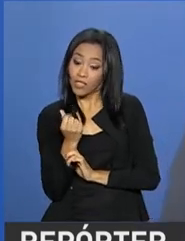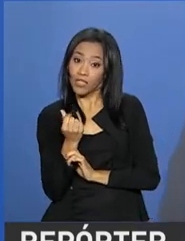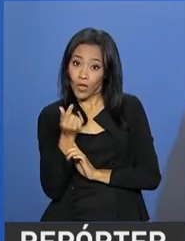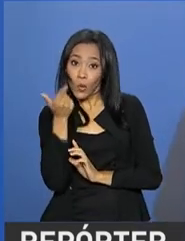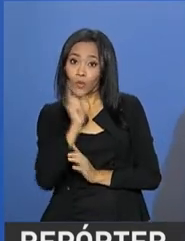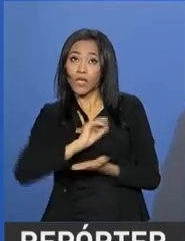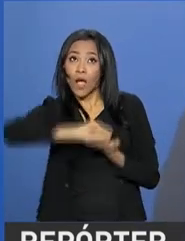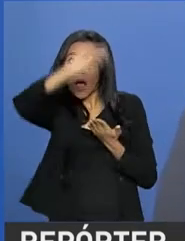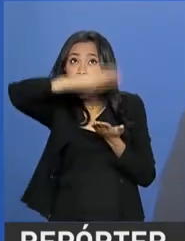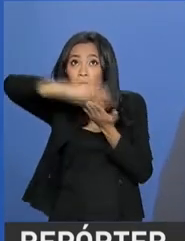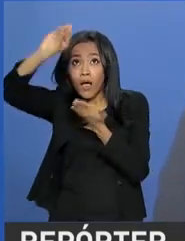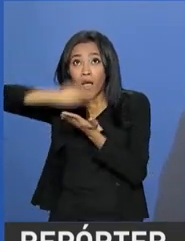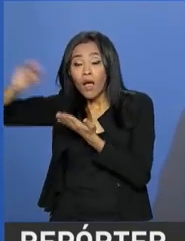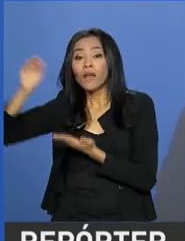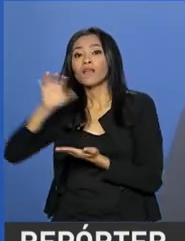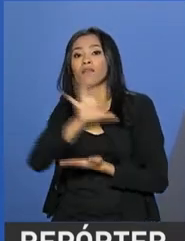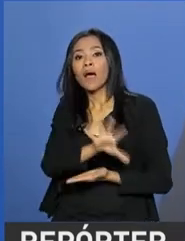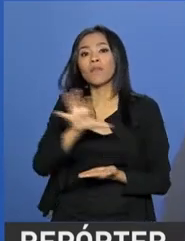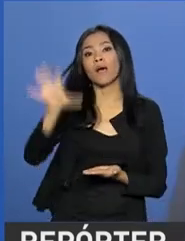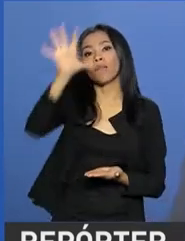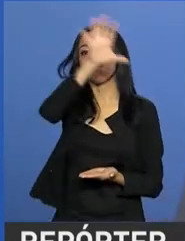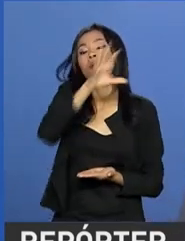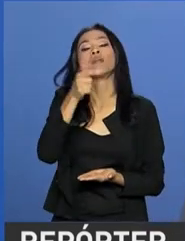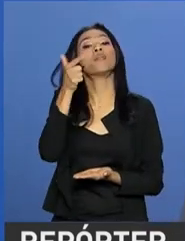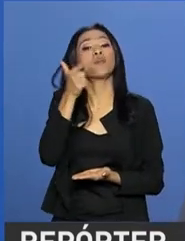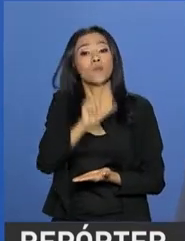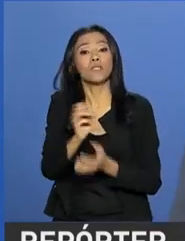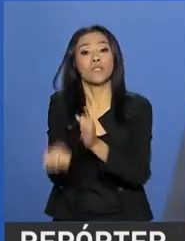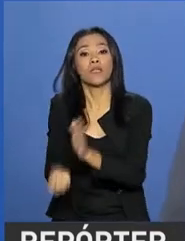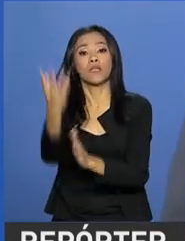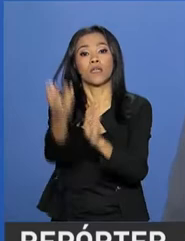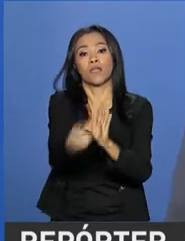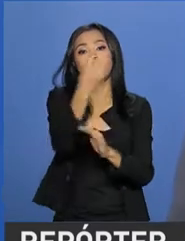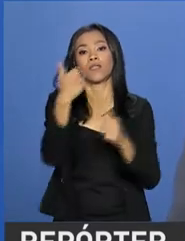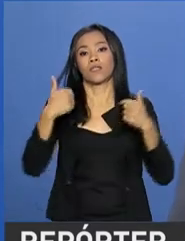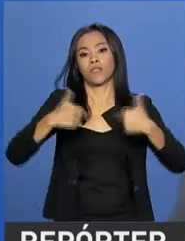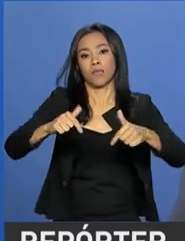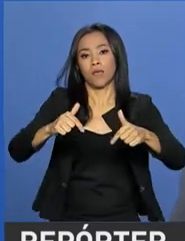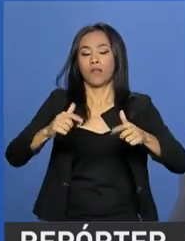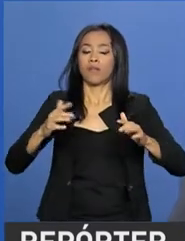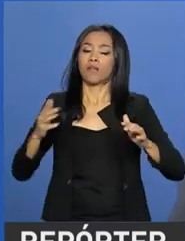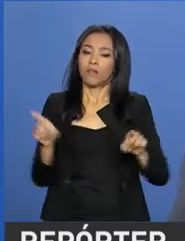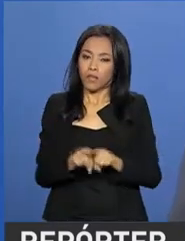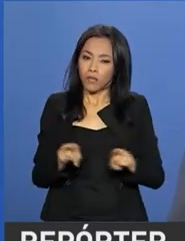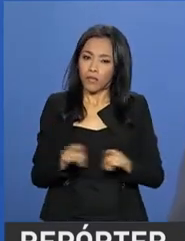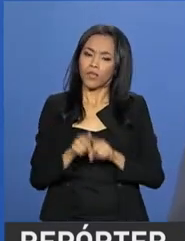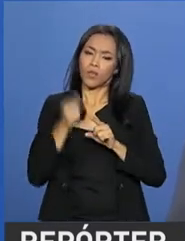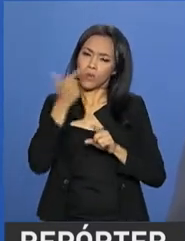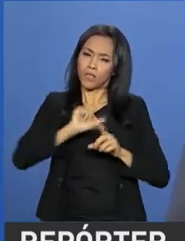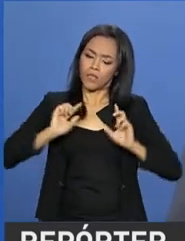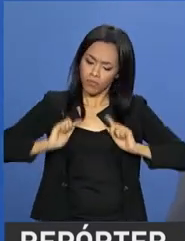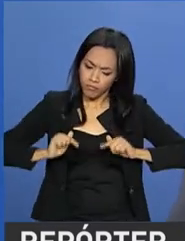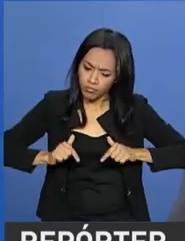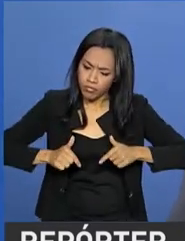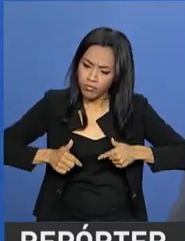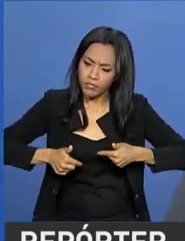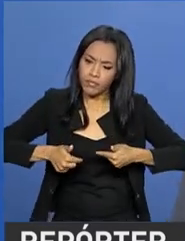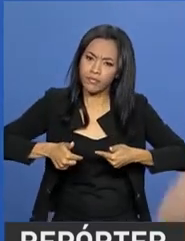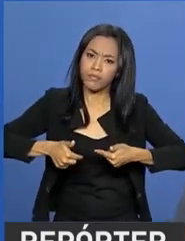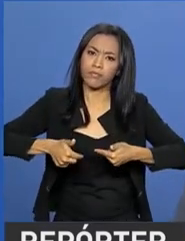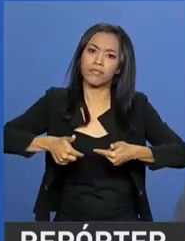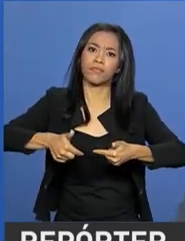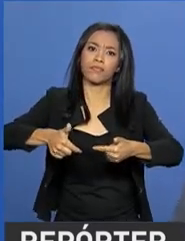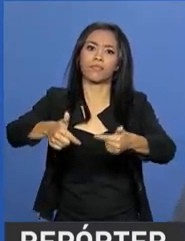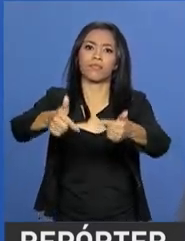estas regiões e com eles emprego e avance na agenda estratégica de